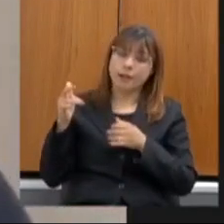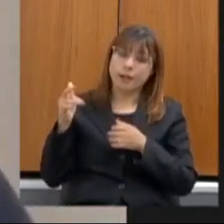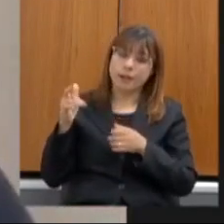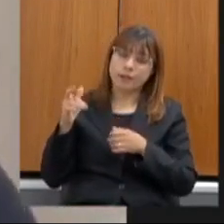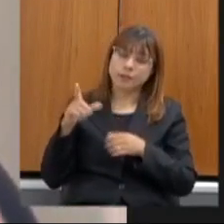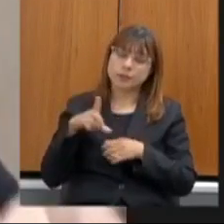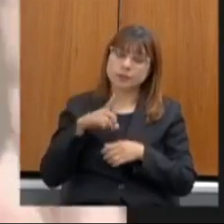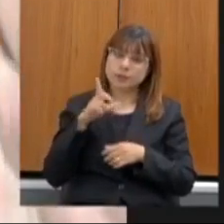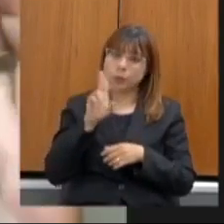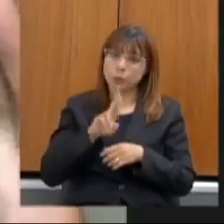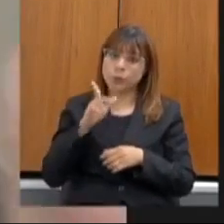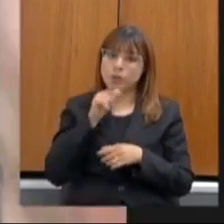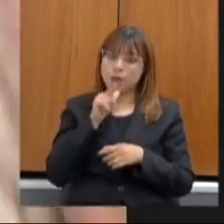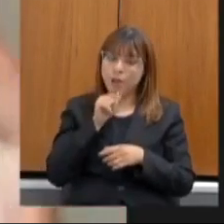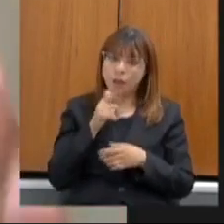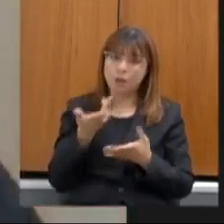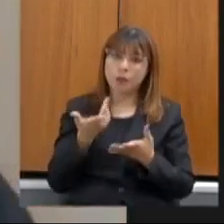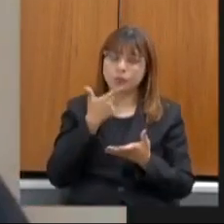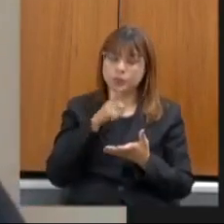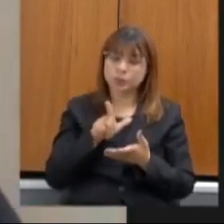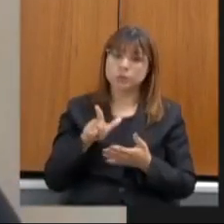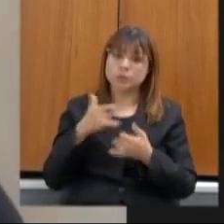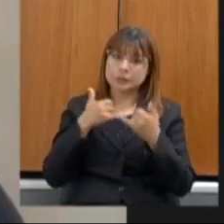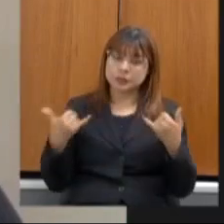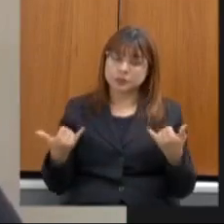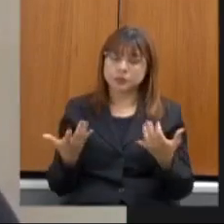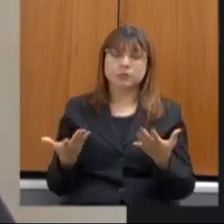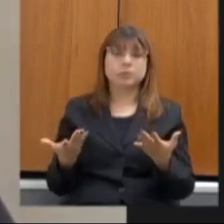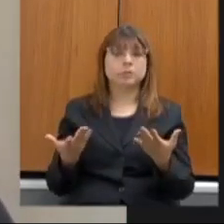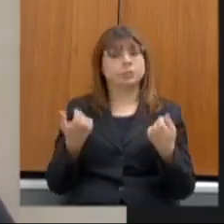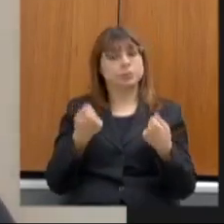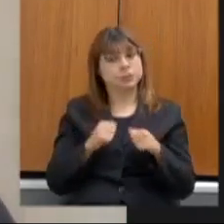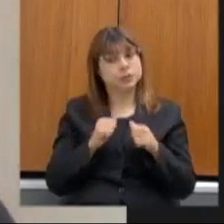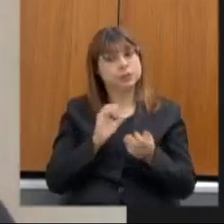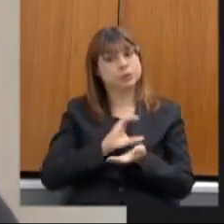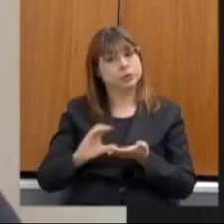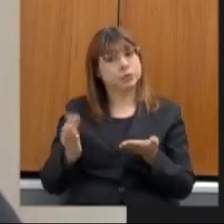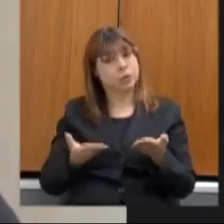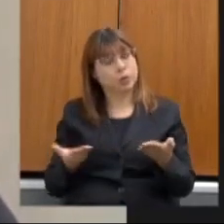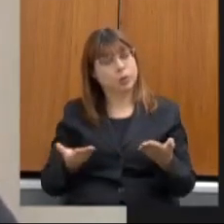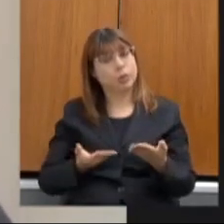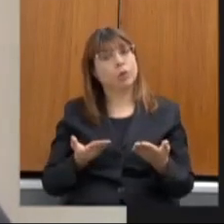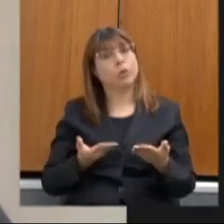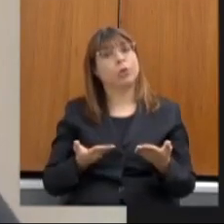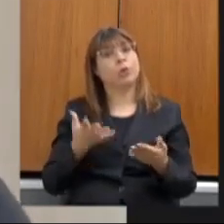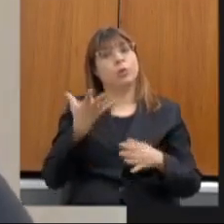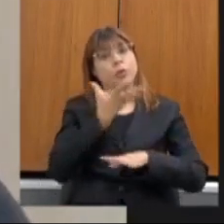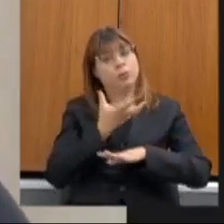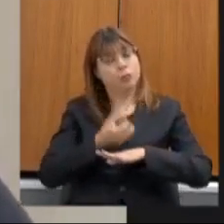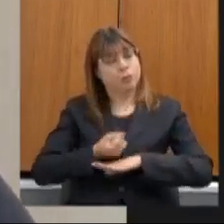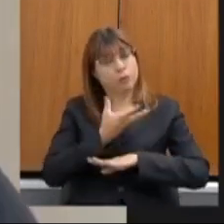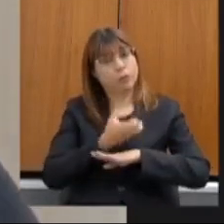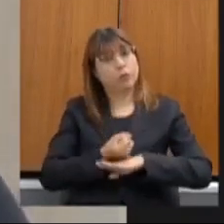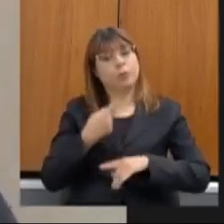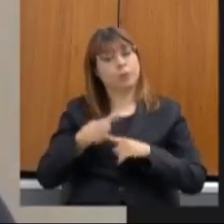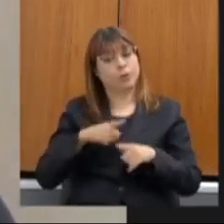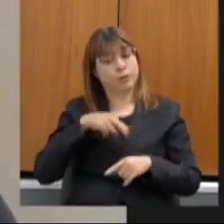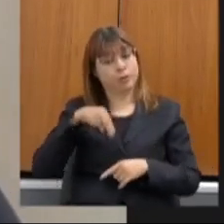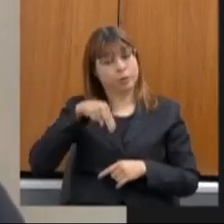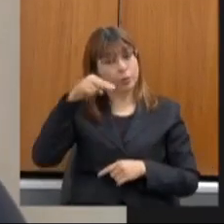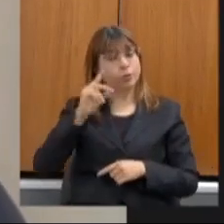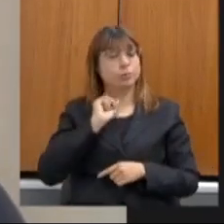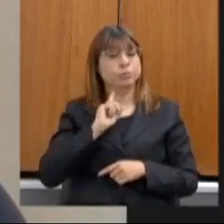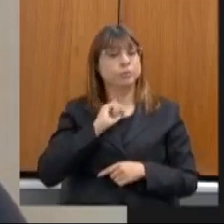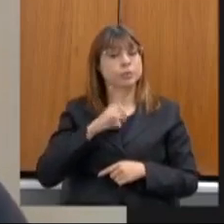e começar a investir na energia fotovoltaica e nós temos aqui em Montes Claros a tira o norte de Minas